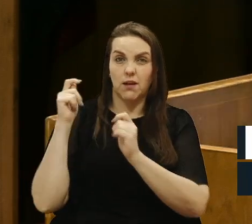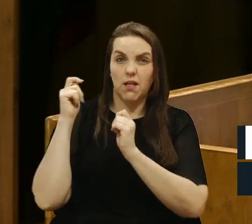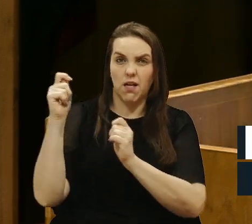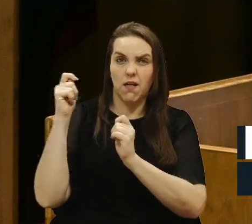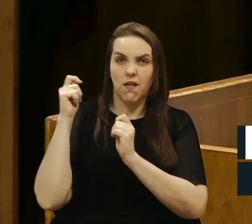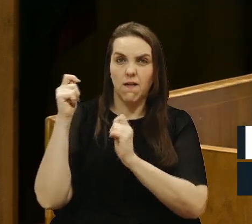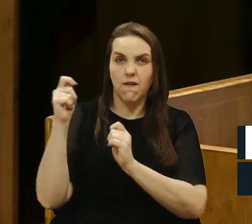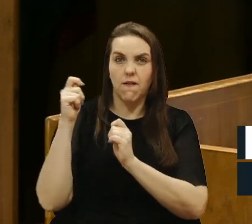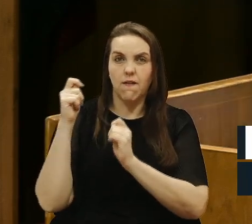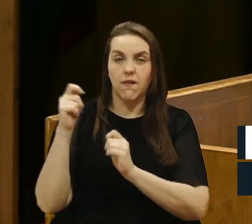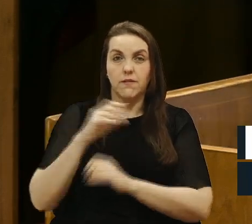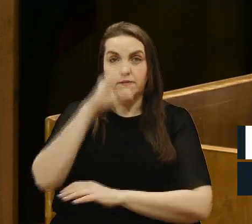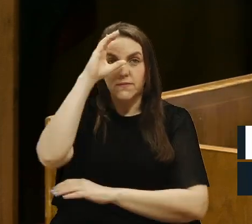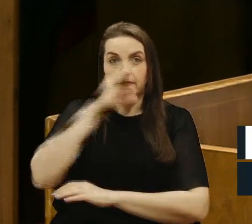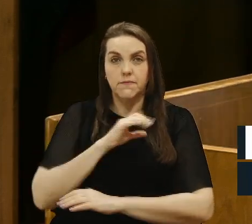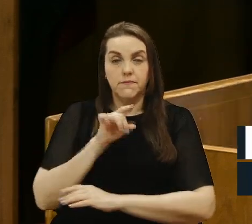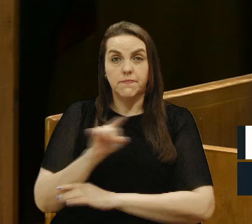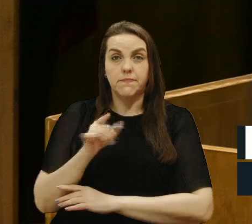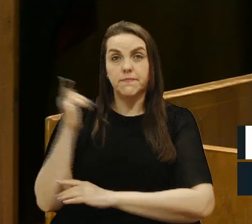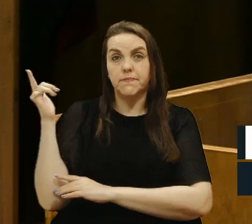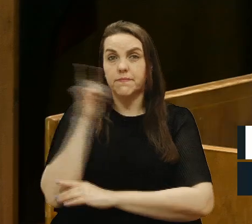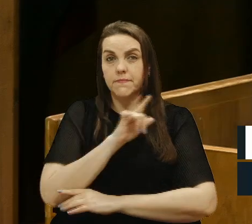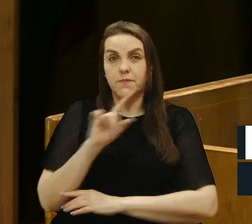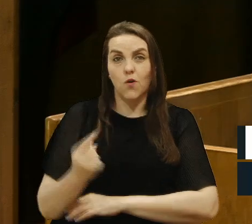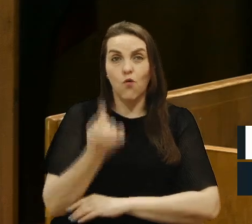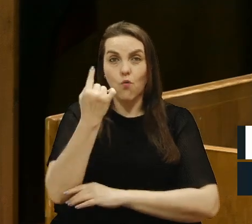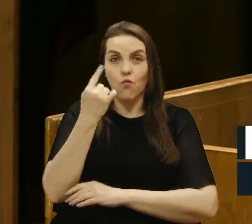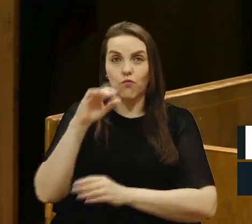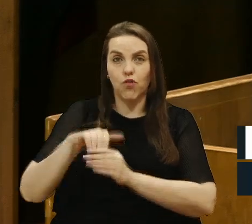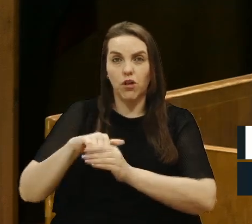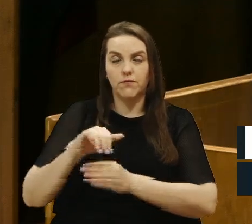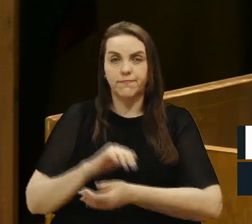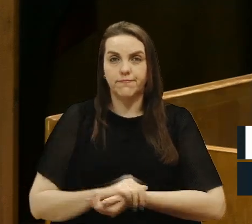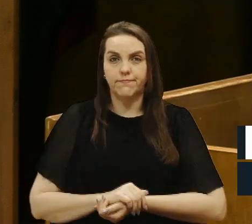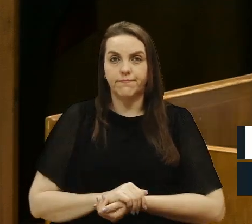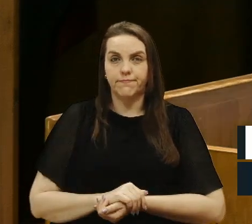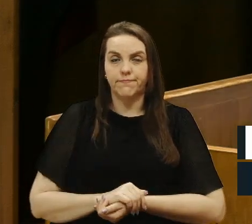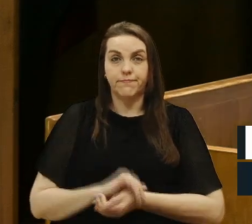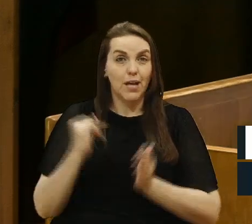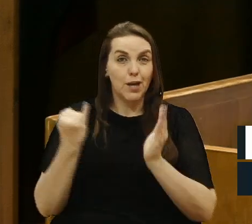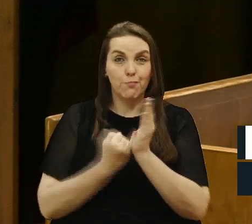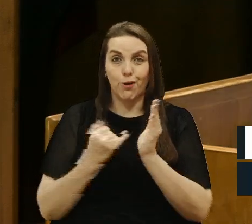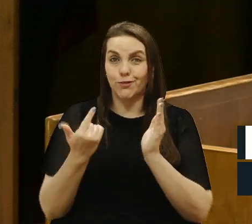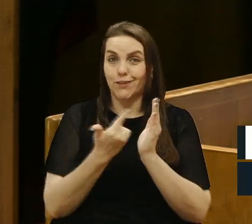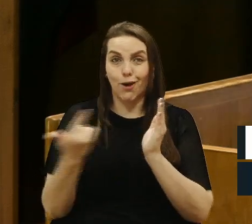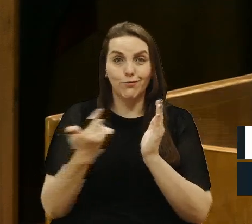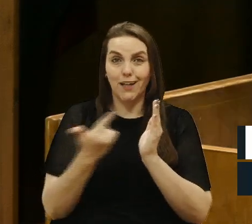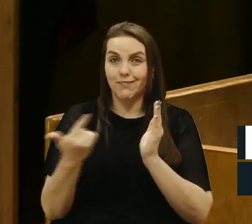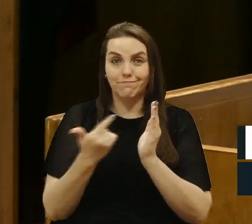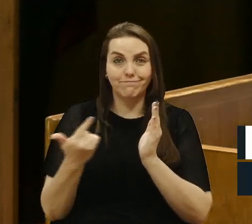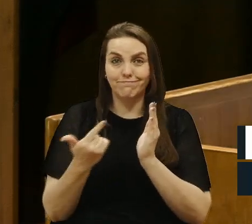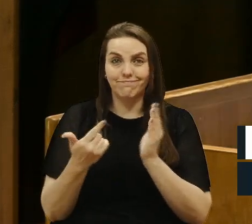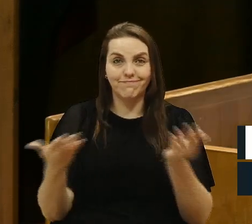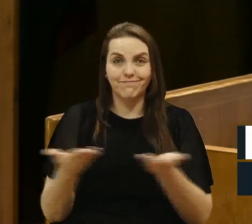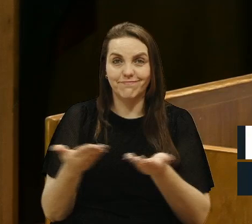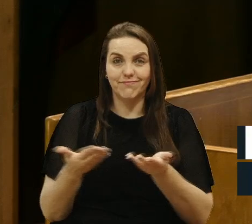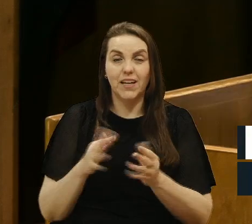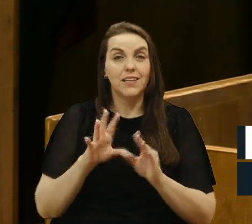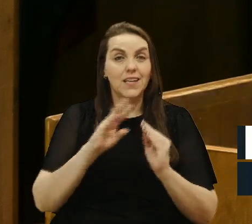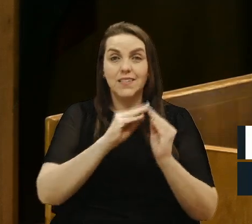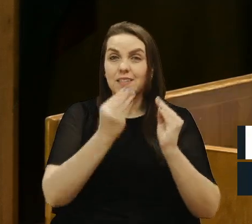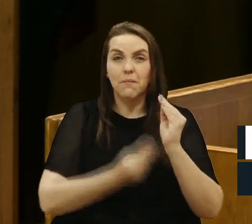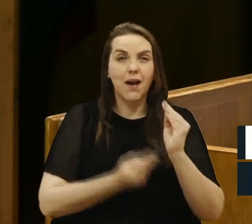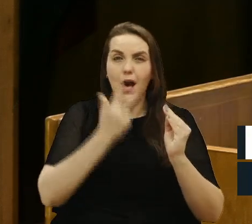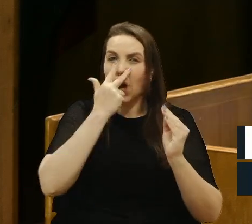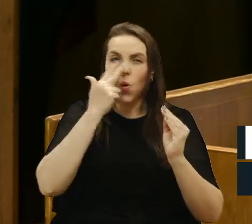deveríamos fazer como cidadãos e ganhamos por 1 voto. E o imposto hoje não existe. Então, na questão do SAMAI, é